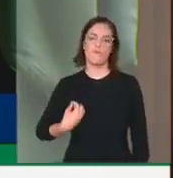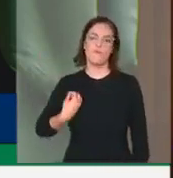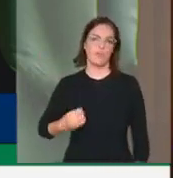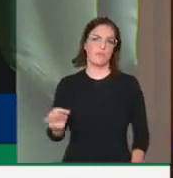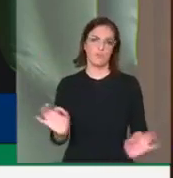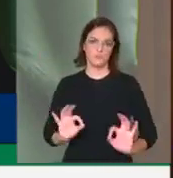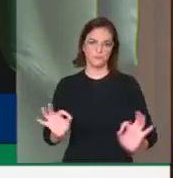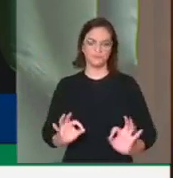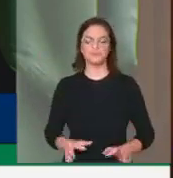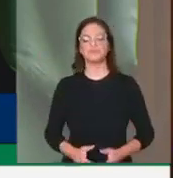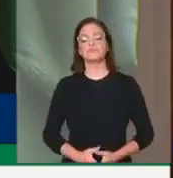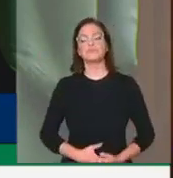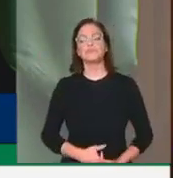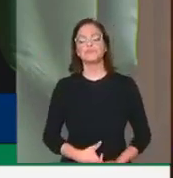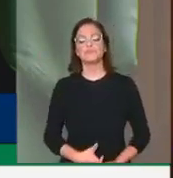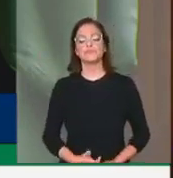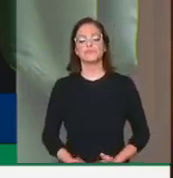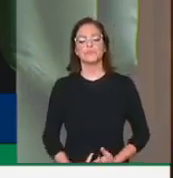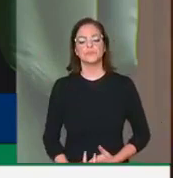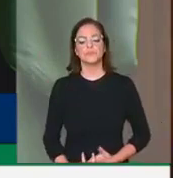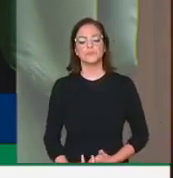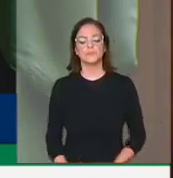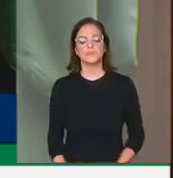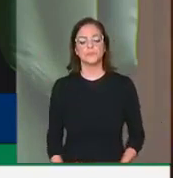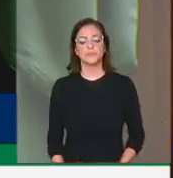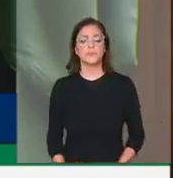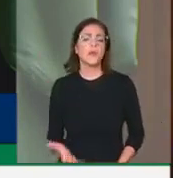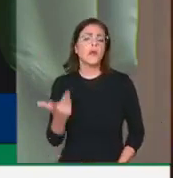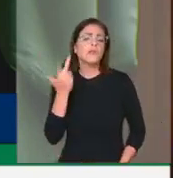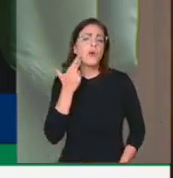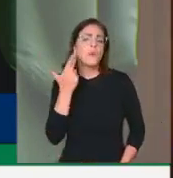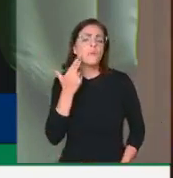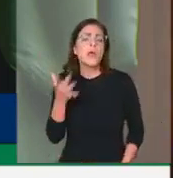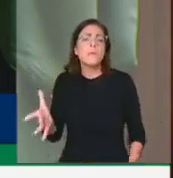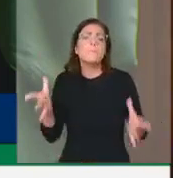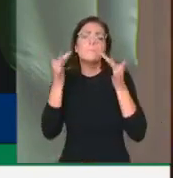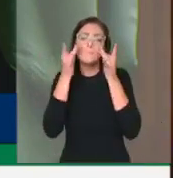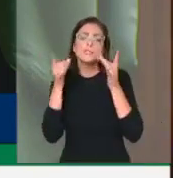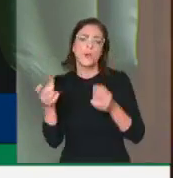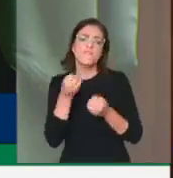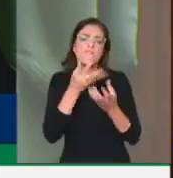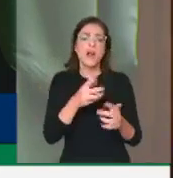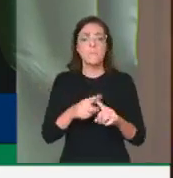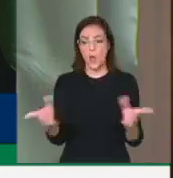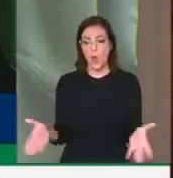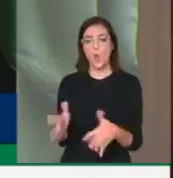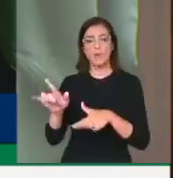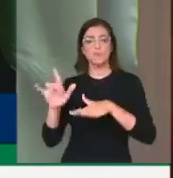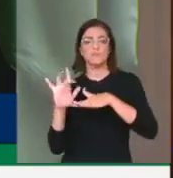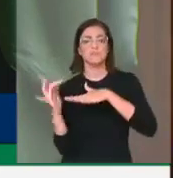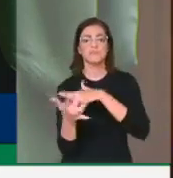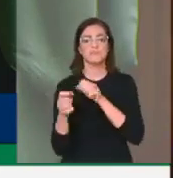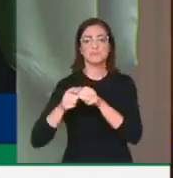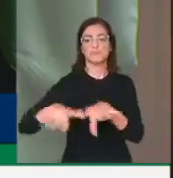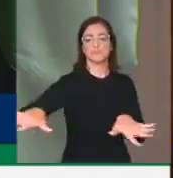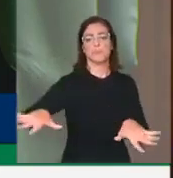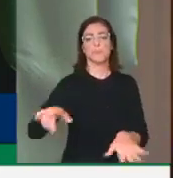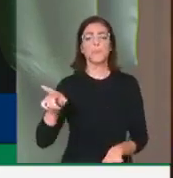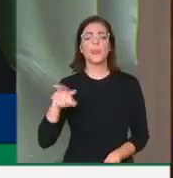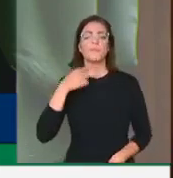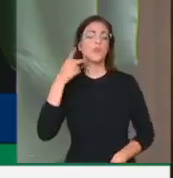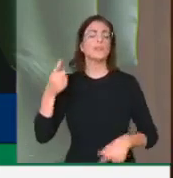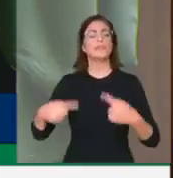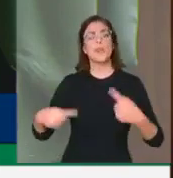nas redes sociais, e não pessoalmente, como é geralmente a característica do ministro, ele diz que no debate do pacote anticrime,